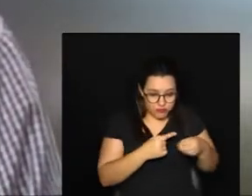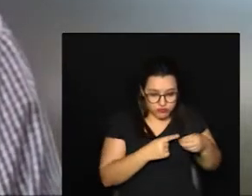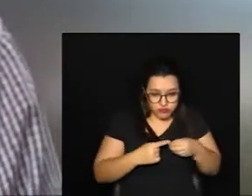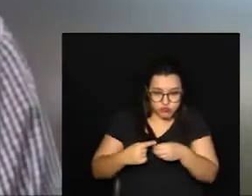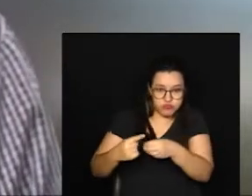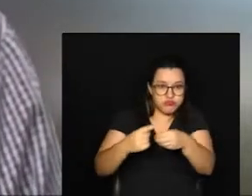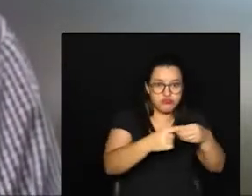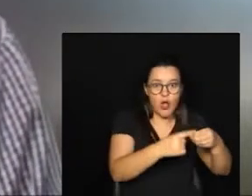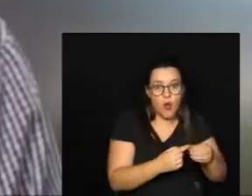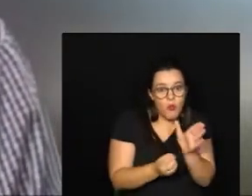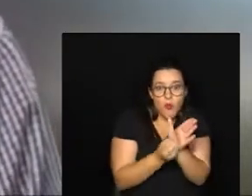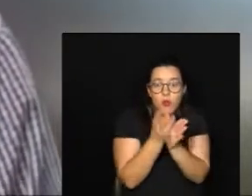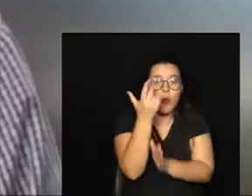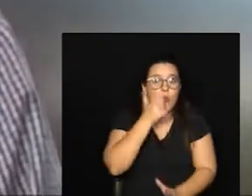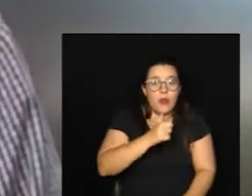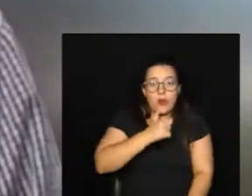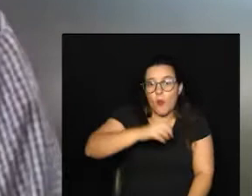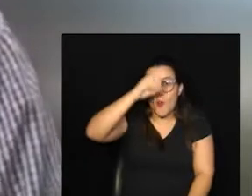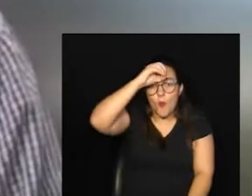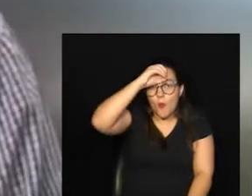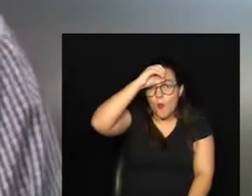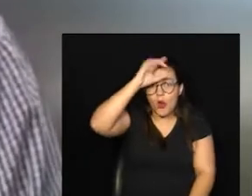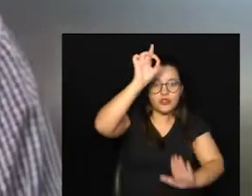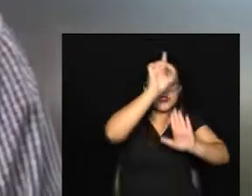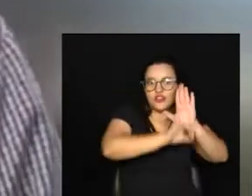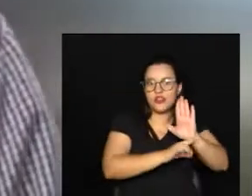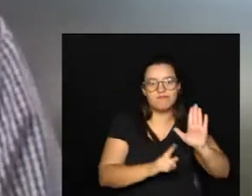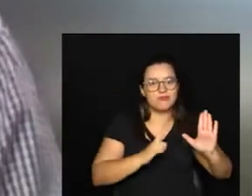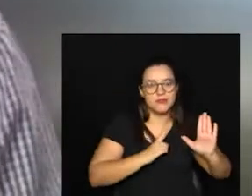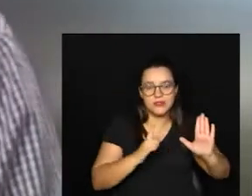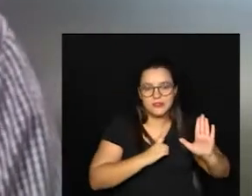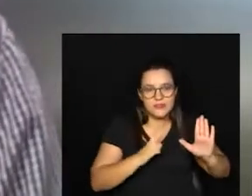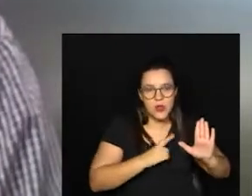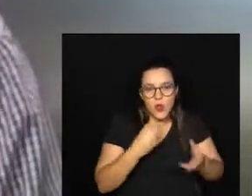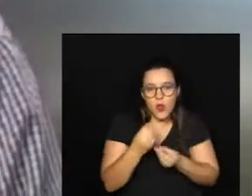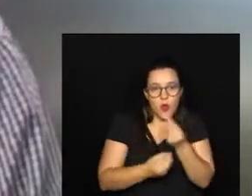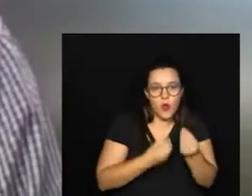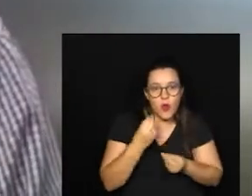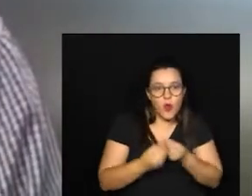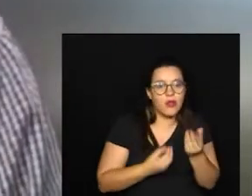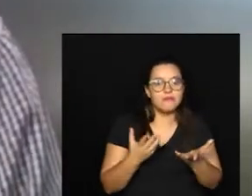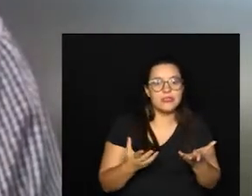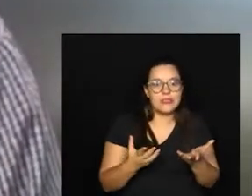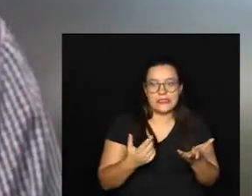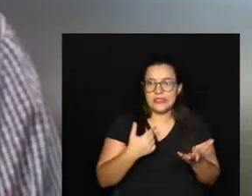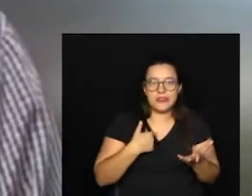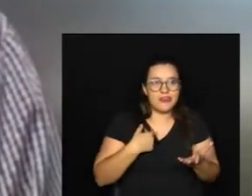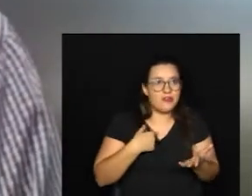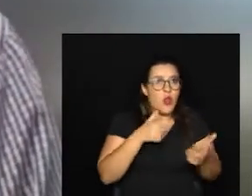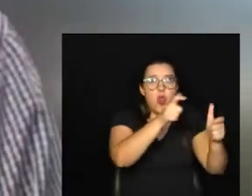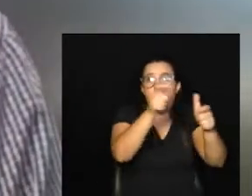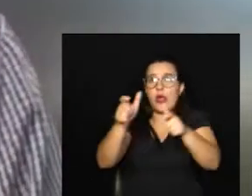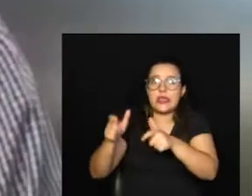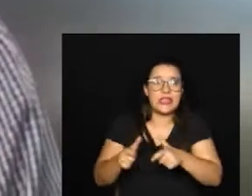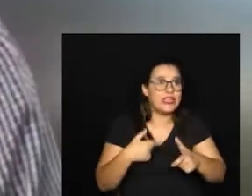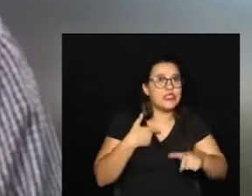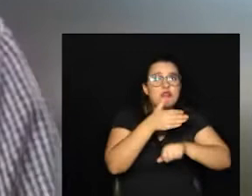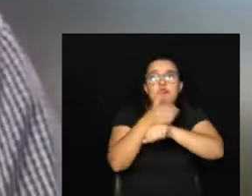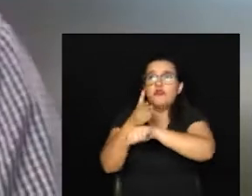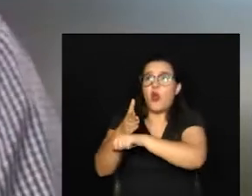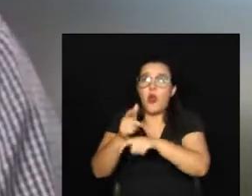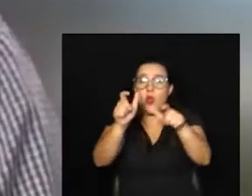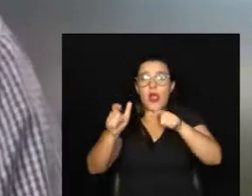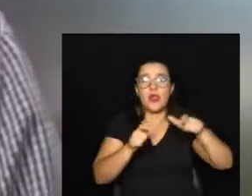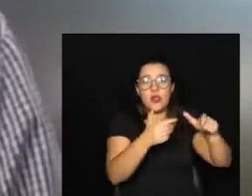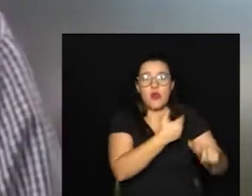acabam desconhecendo, sim, os direitos que ela tem, as formas pelas quais elas devem agir e atuar perante os órgãos públicos